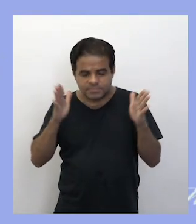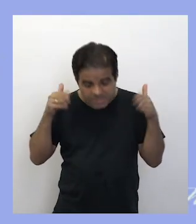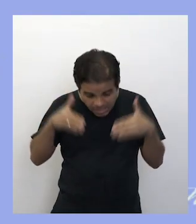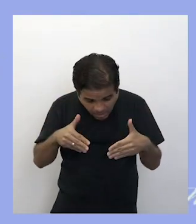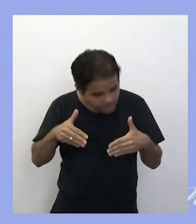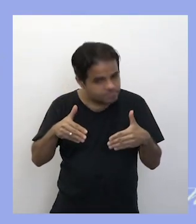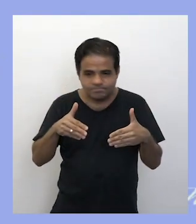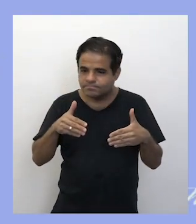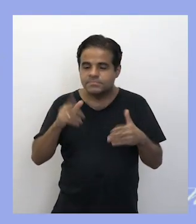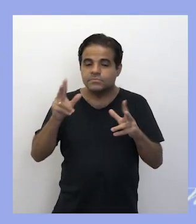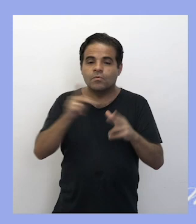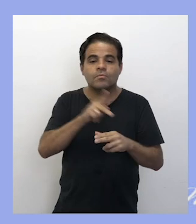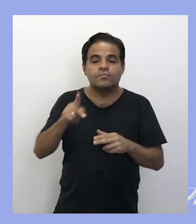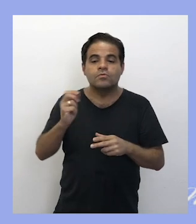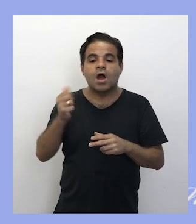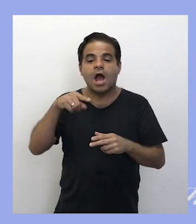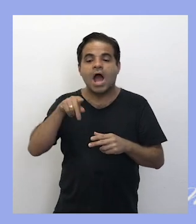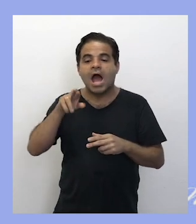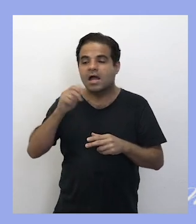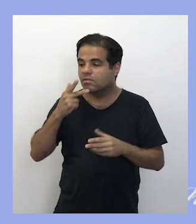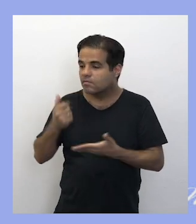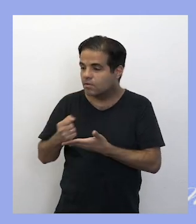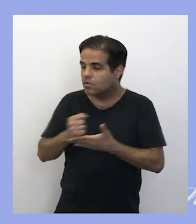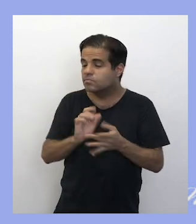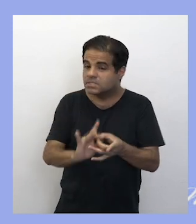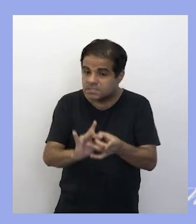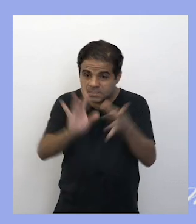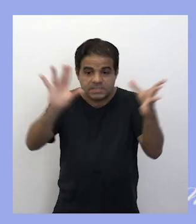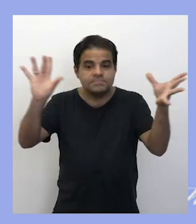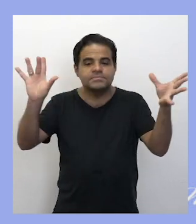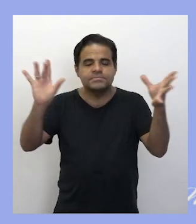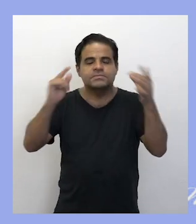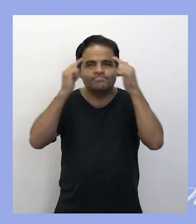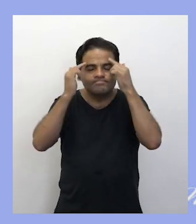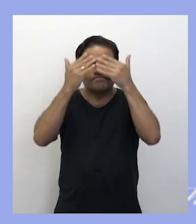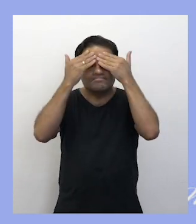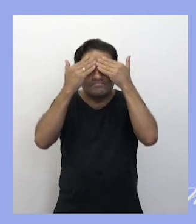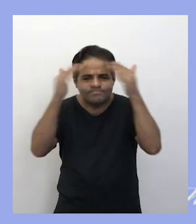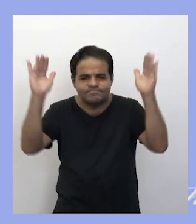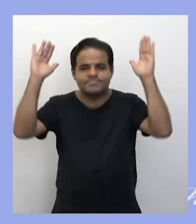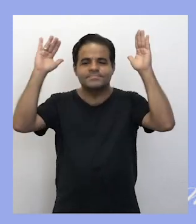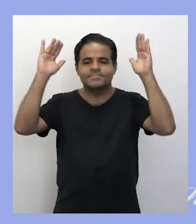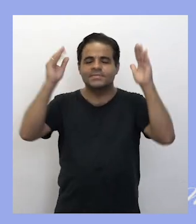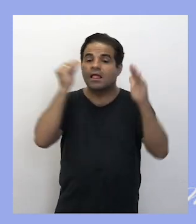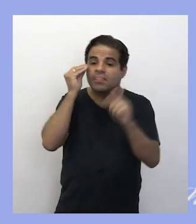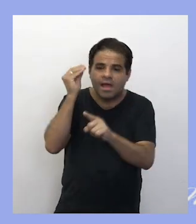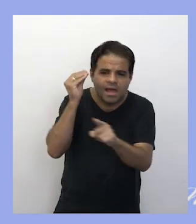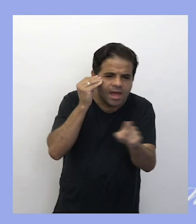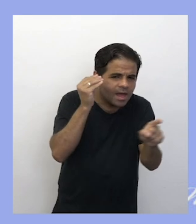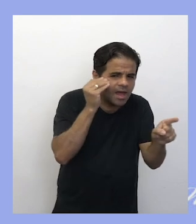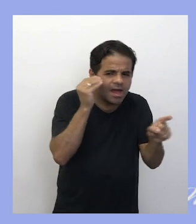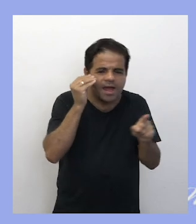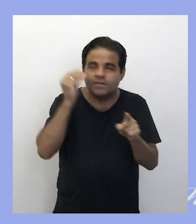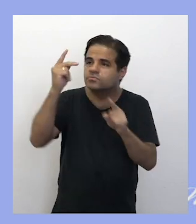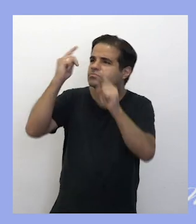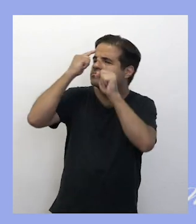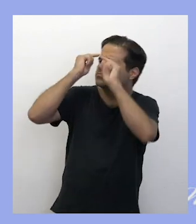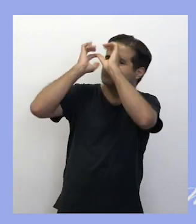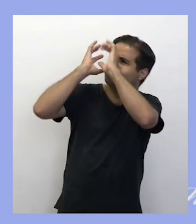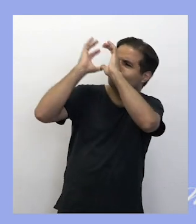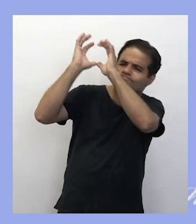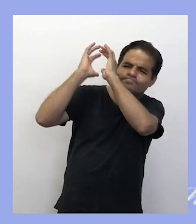professor Anderson trouxe aqui pra gente. É se permitir, não é? É você fazer testes com a sua